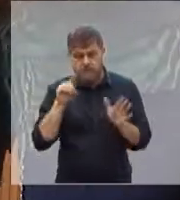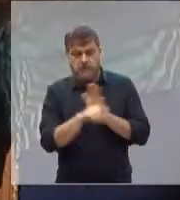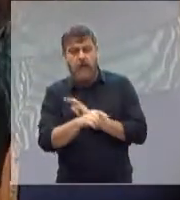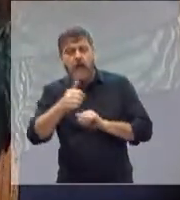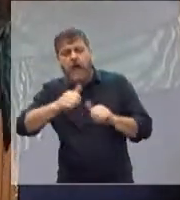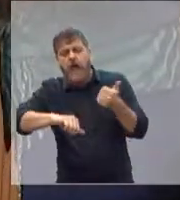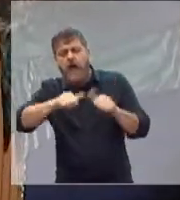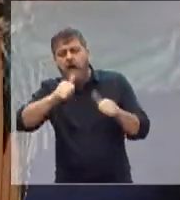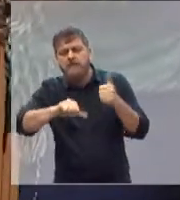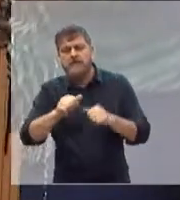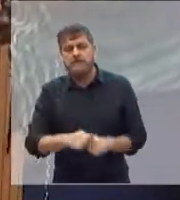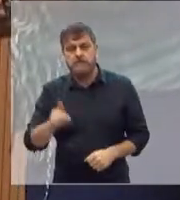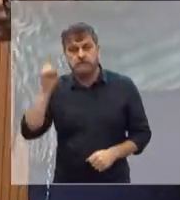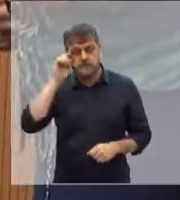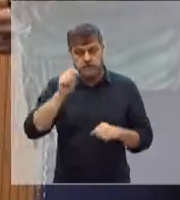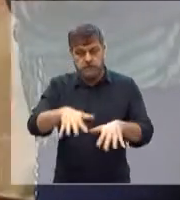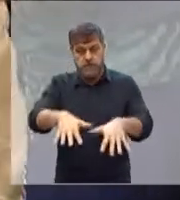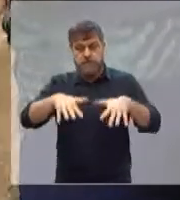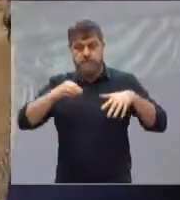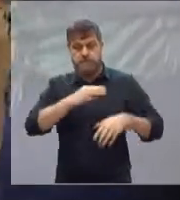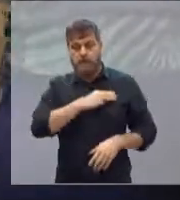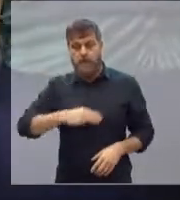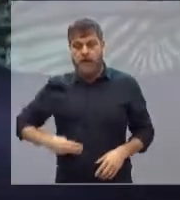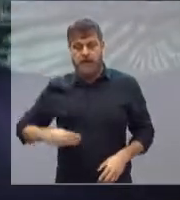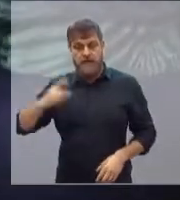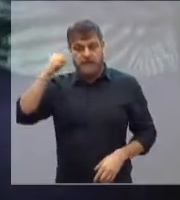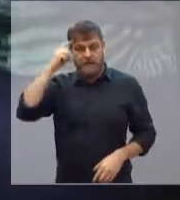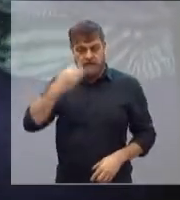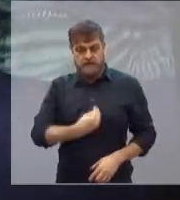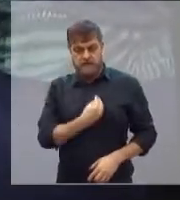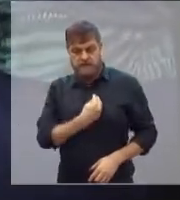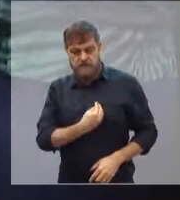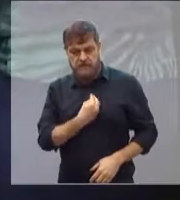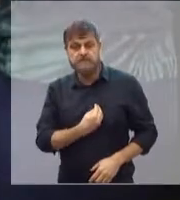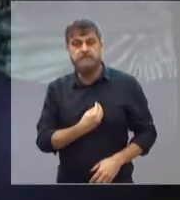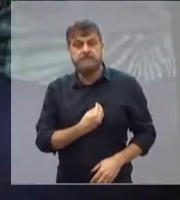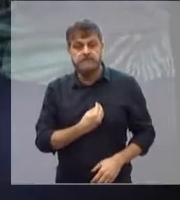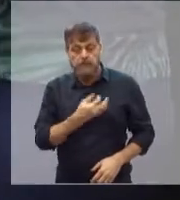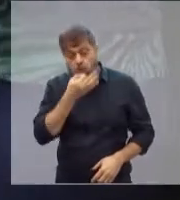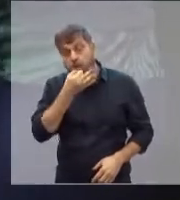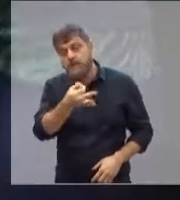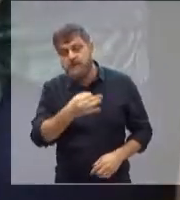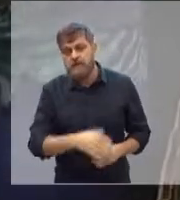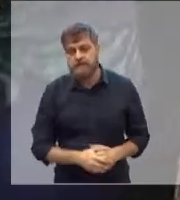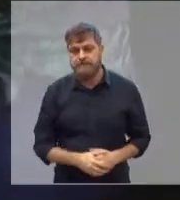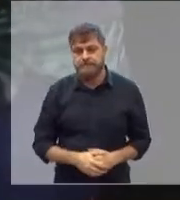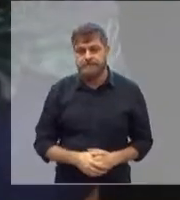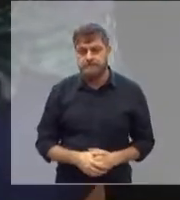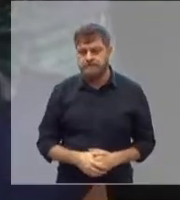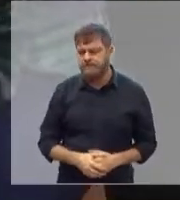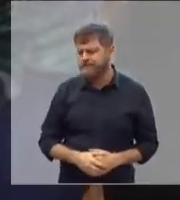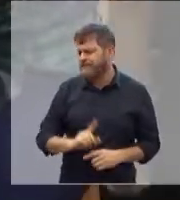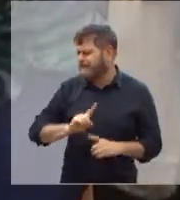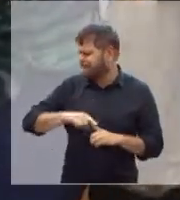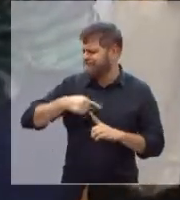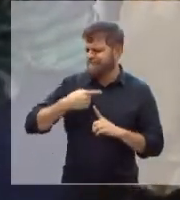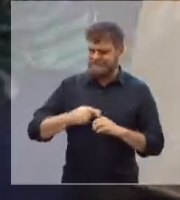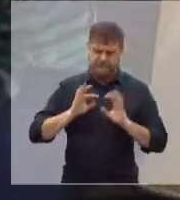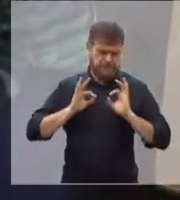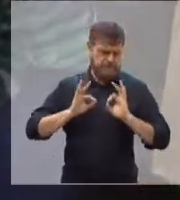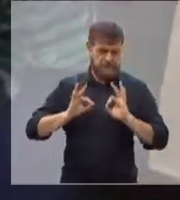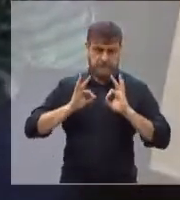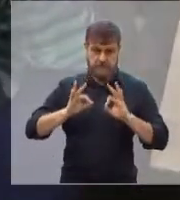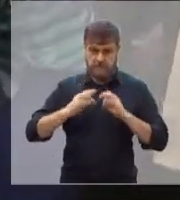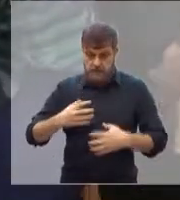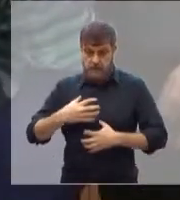qual o balanço que o senhor faz dessa audiência que veio a ministra e teve a participação aí de muita gente? Muito